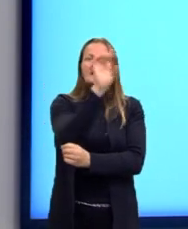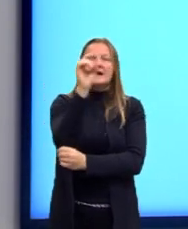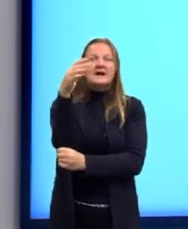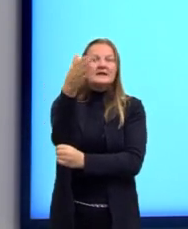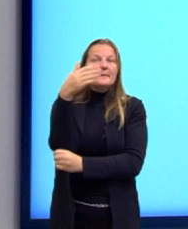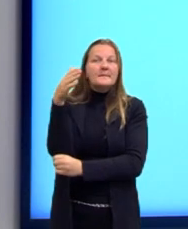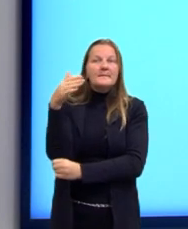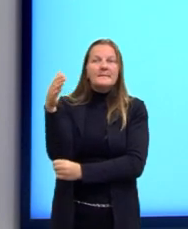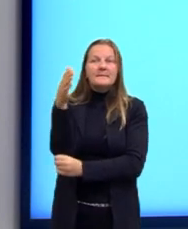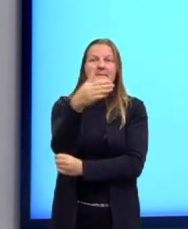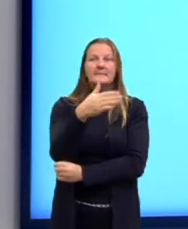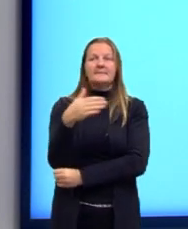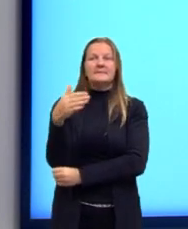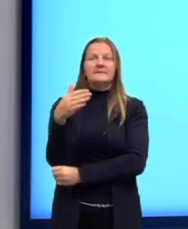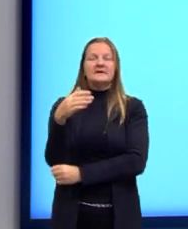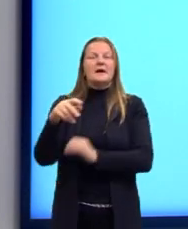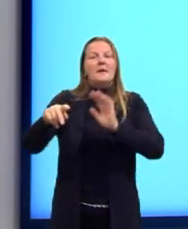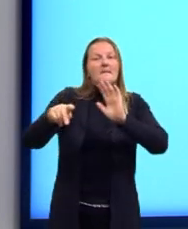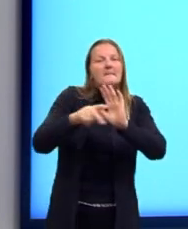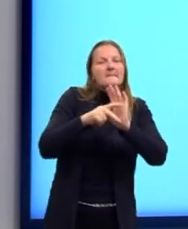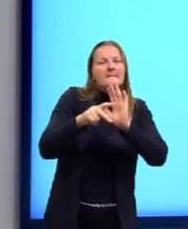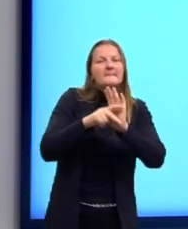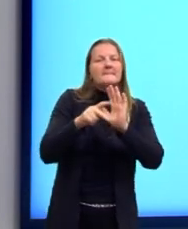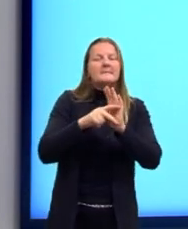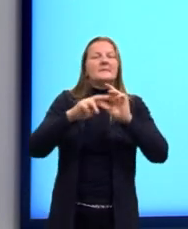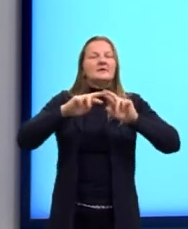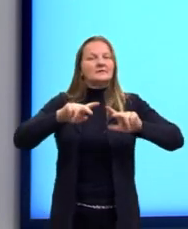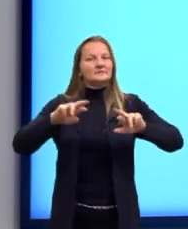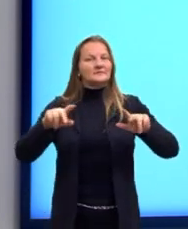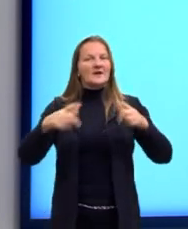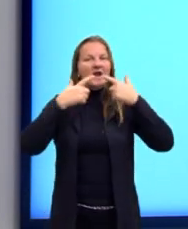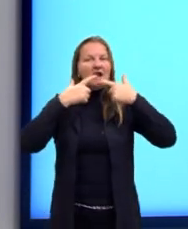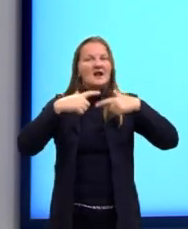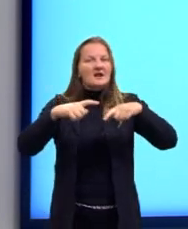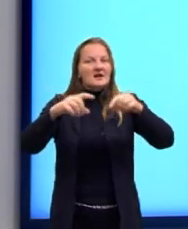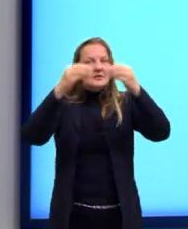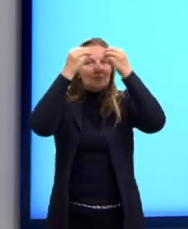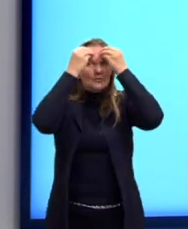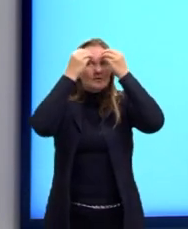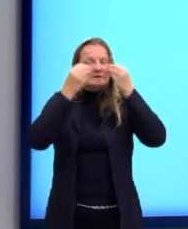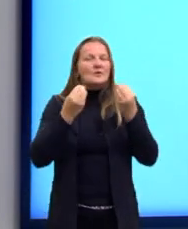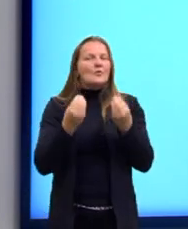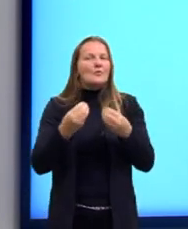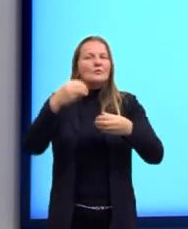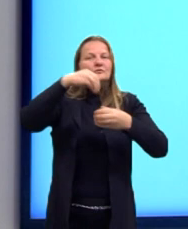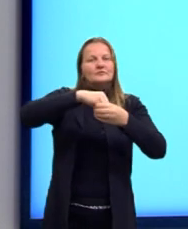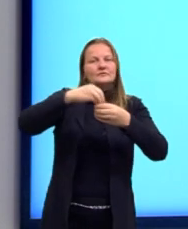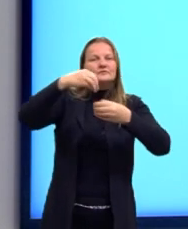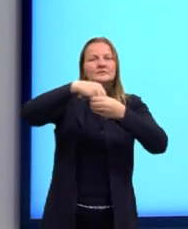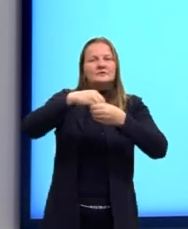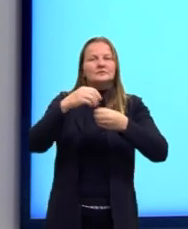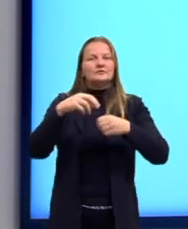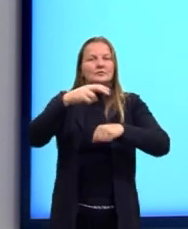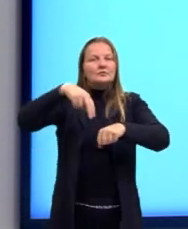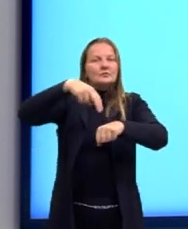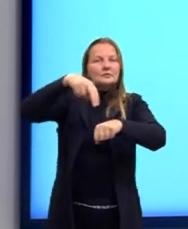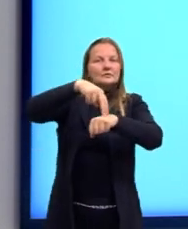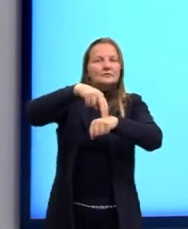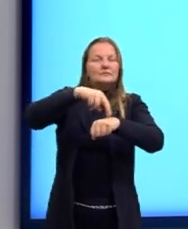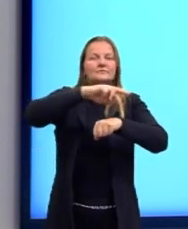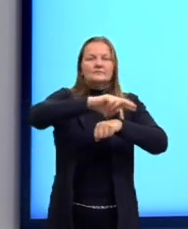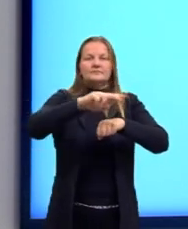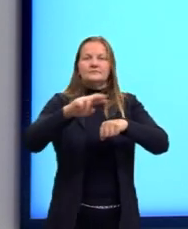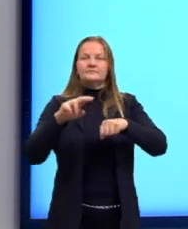dessas bandeiras com as suas diferentes linguagens se dentro Nações diferentes